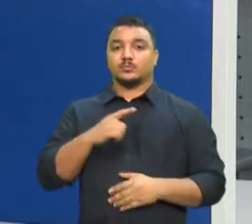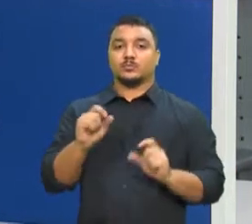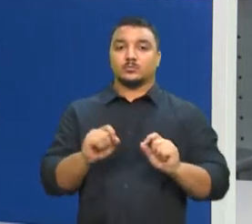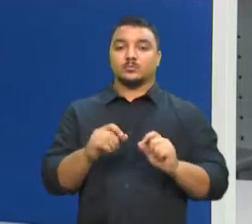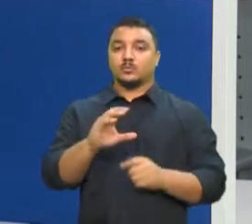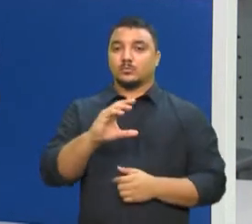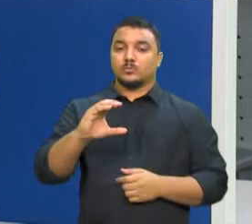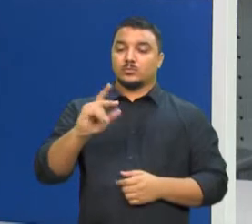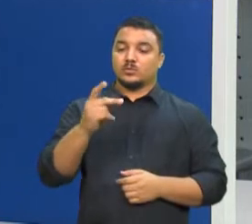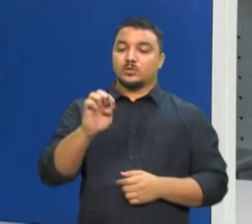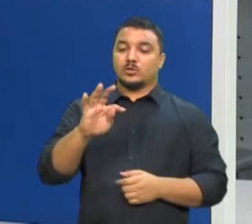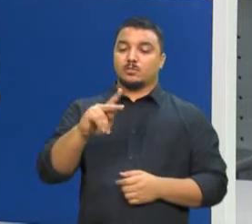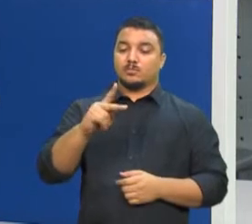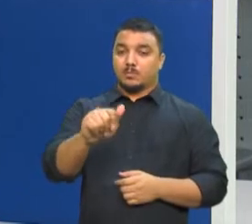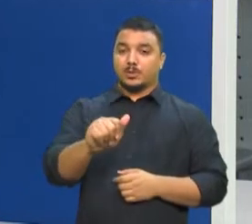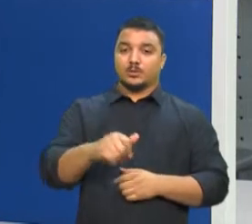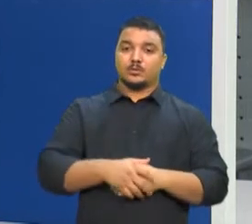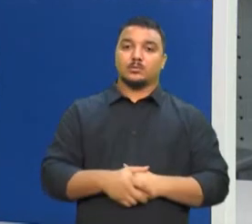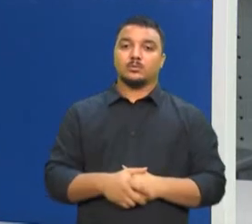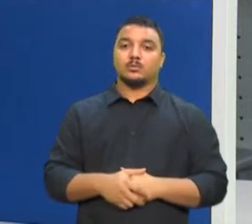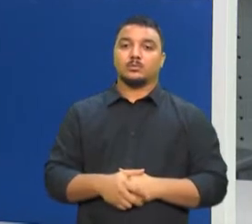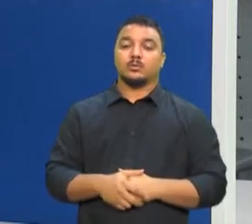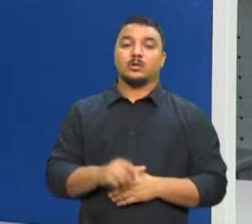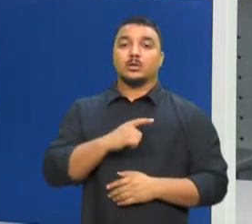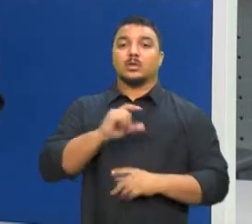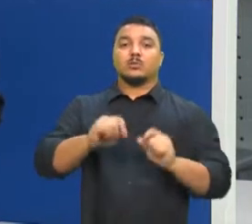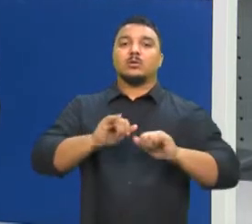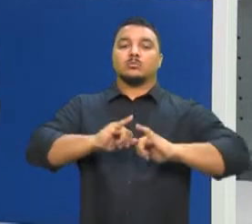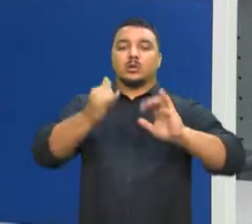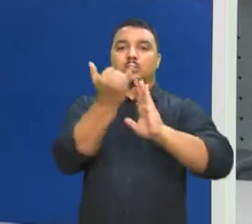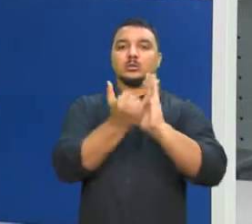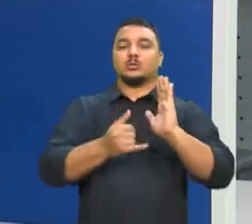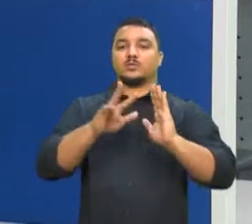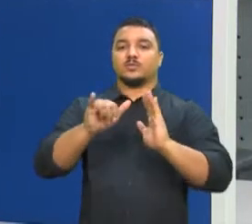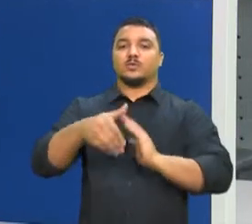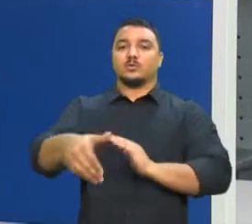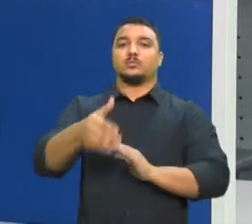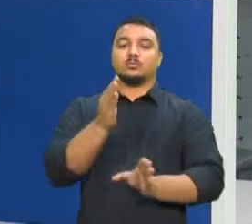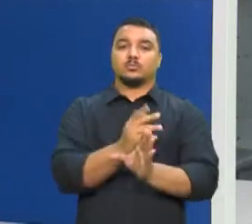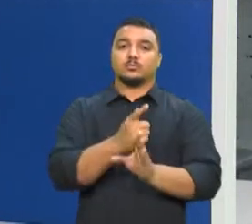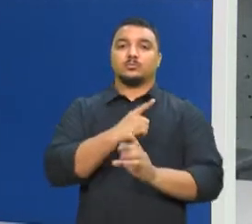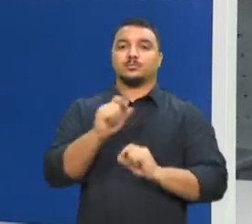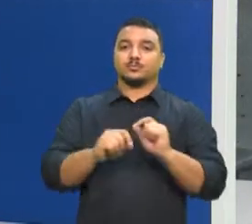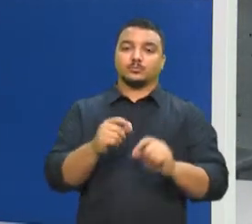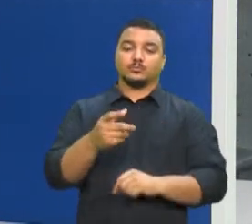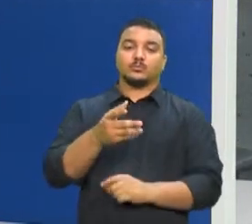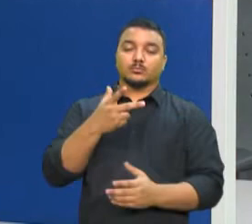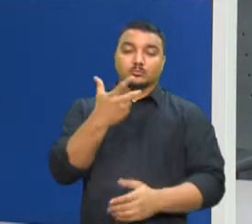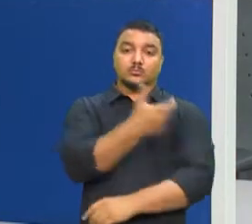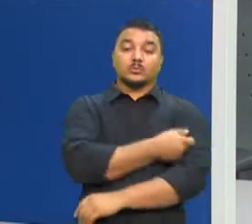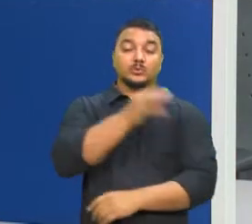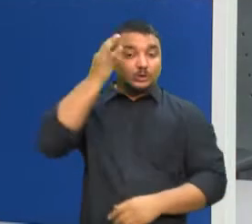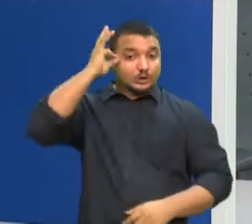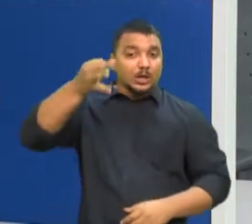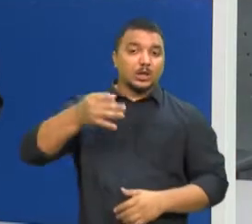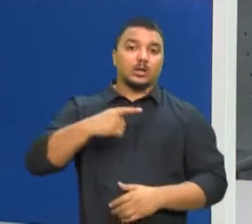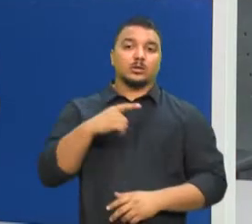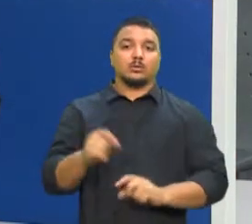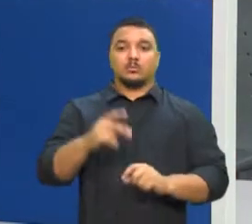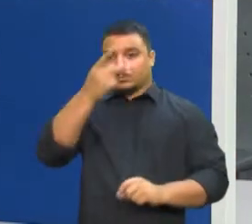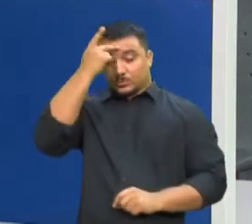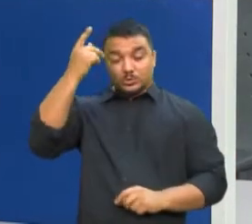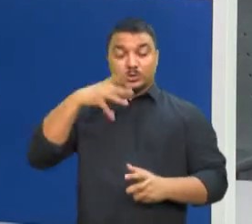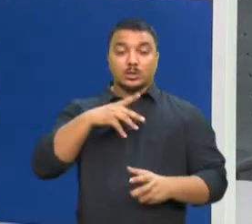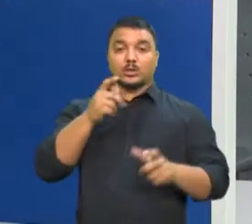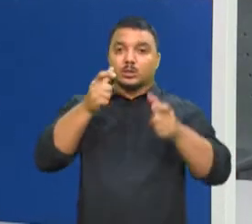A proposta é que o cadastro seja disponibilizado pela plataforma Vacine Já para aqueles que se interessem. Mas